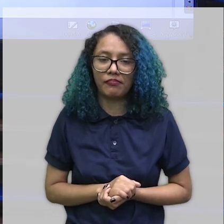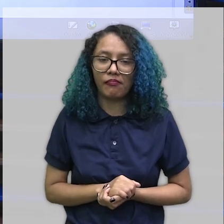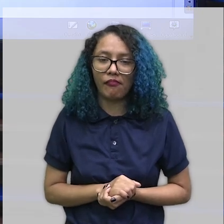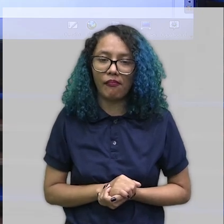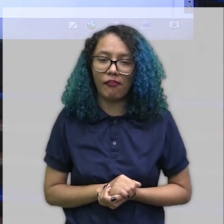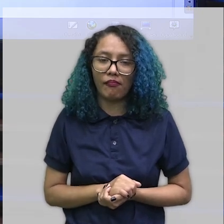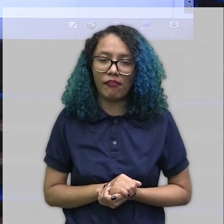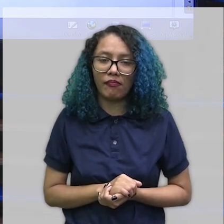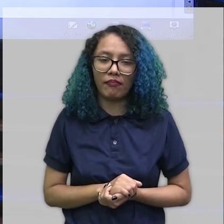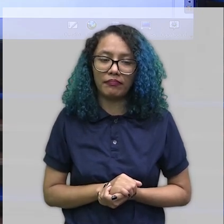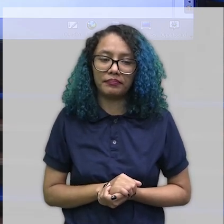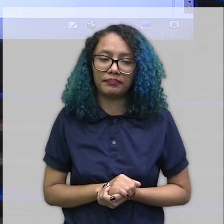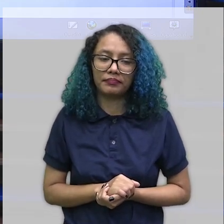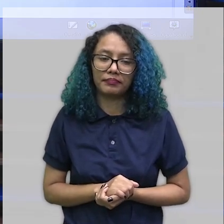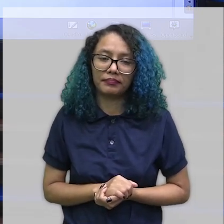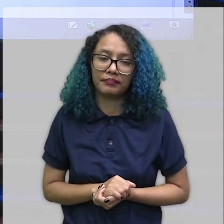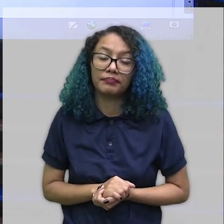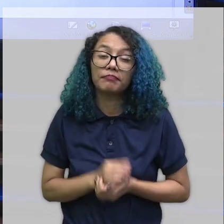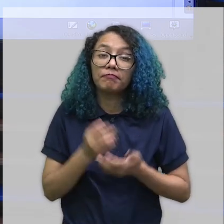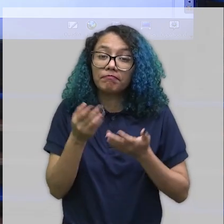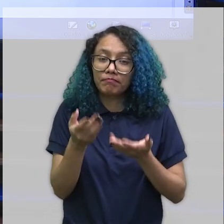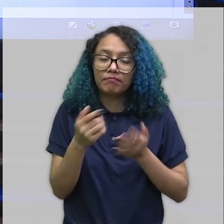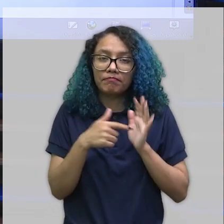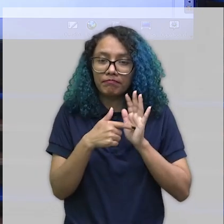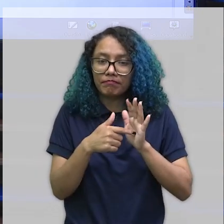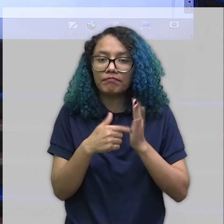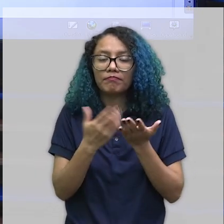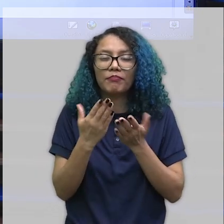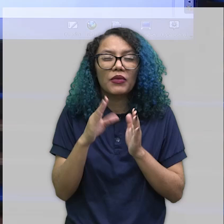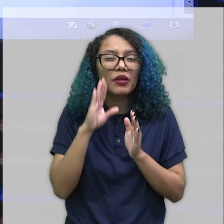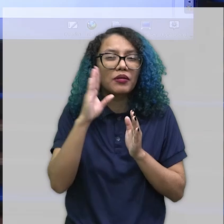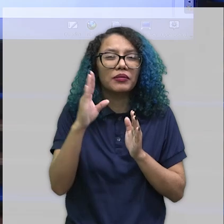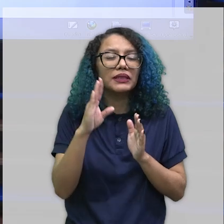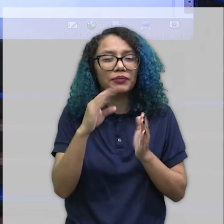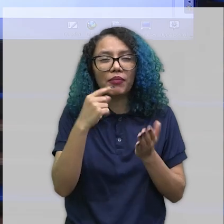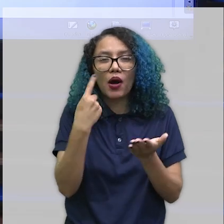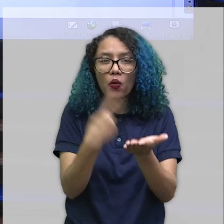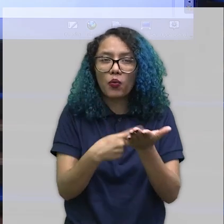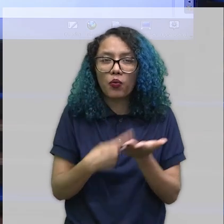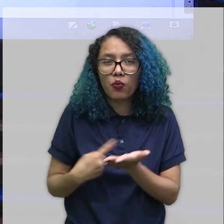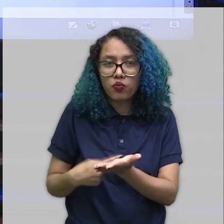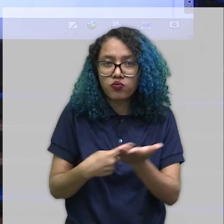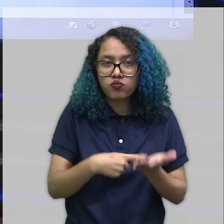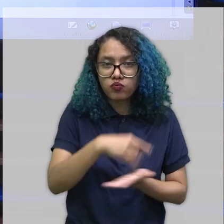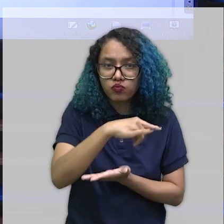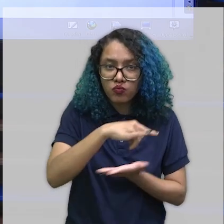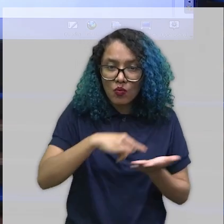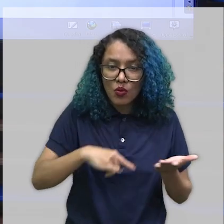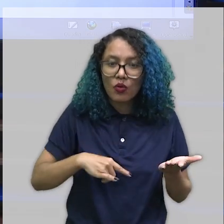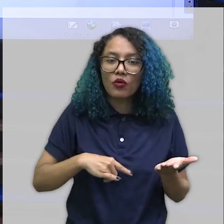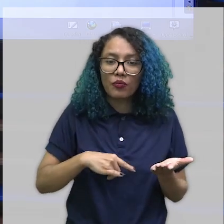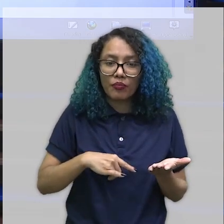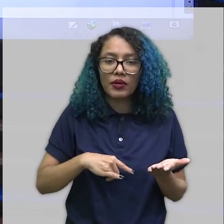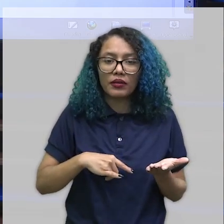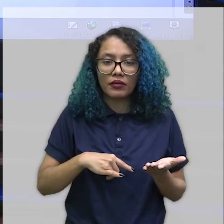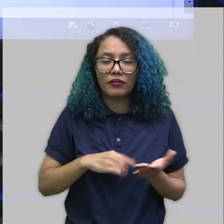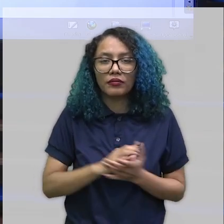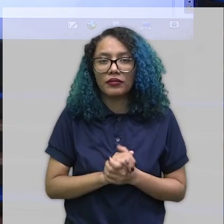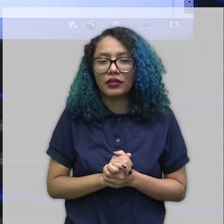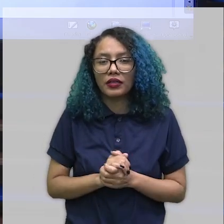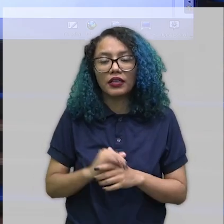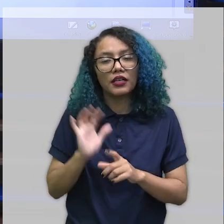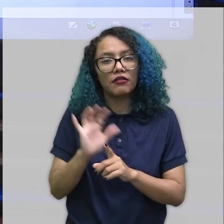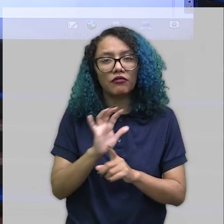gente tem ali os principais tratados que deram ali, que possibilitaram, na realidade,